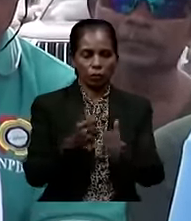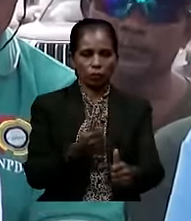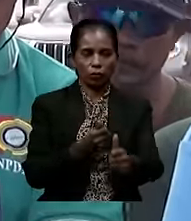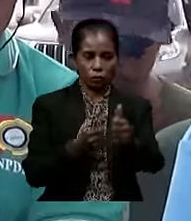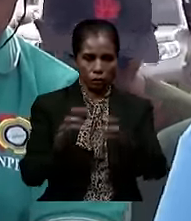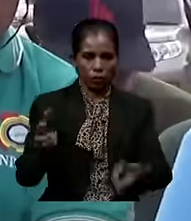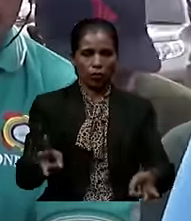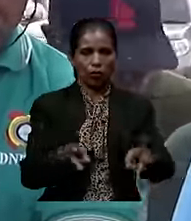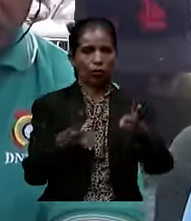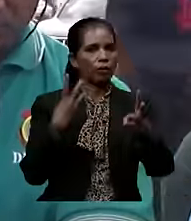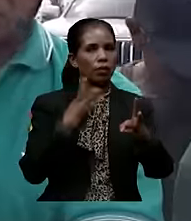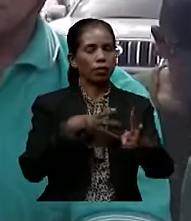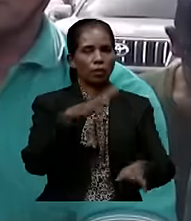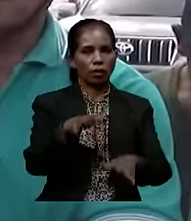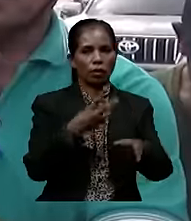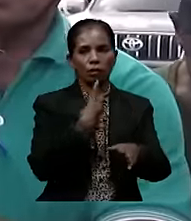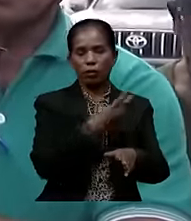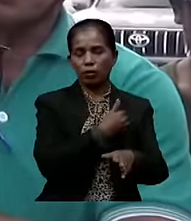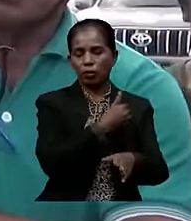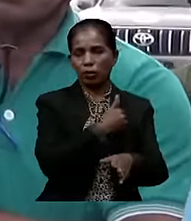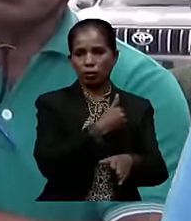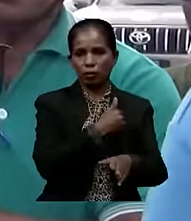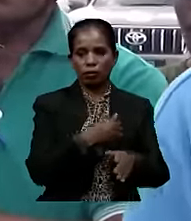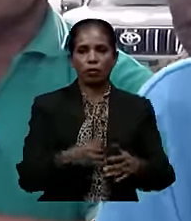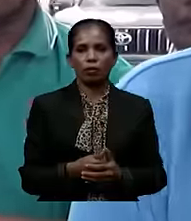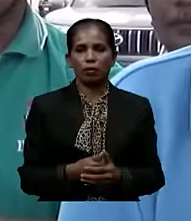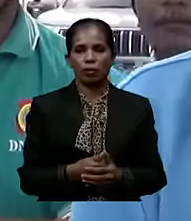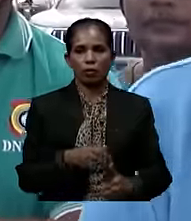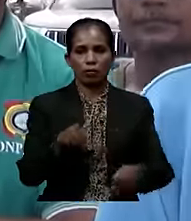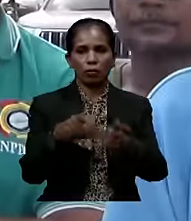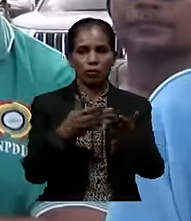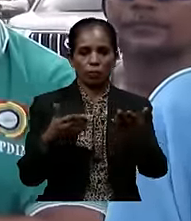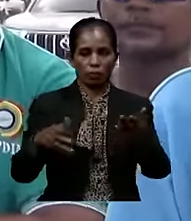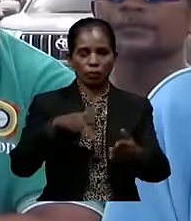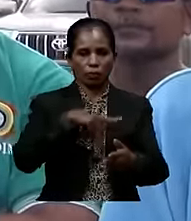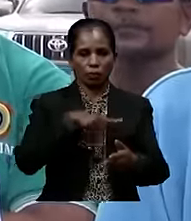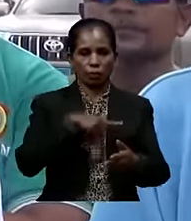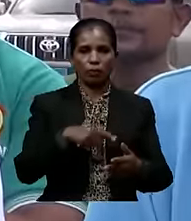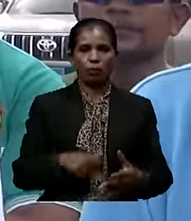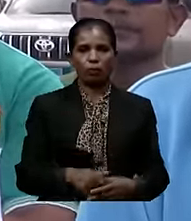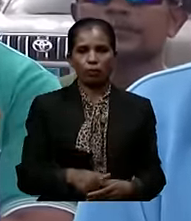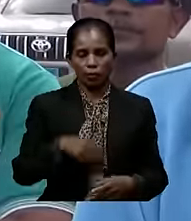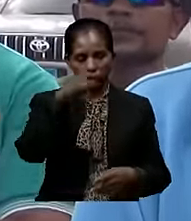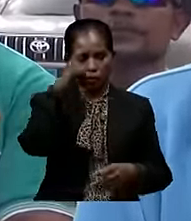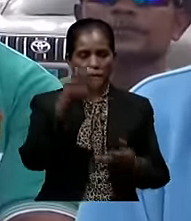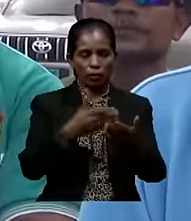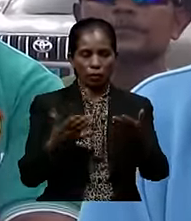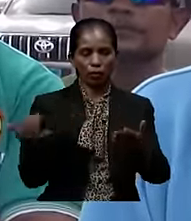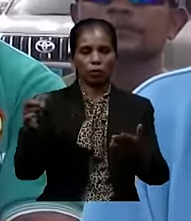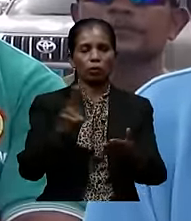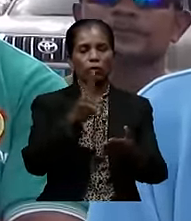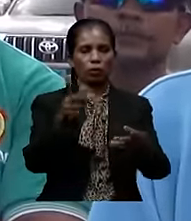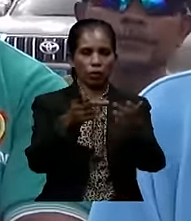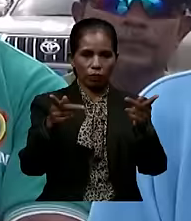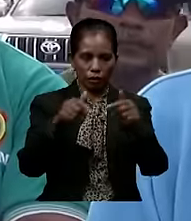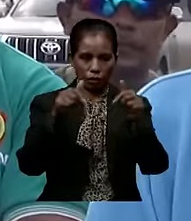dala. A mim lá, a mim se dá para estragar. É uma necessidade privada. Tamba sa saan sir na bema ko kupa hene nene